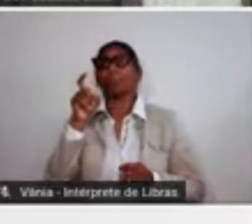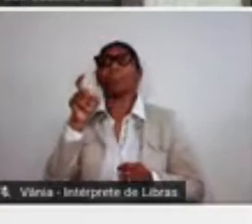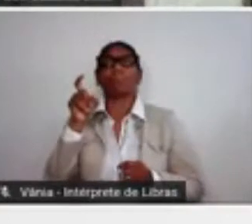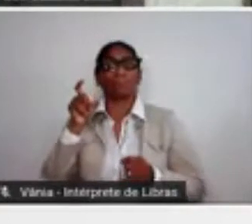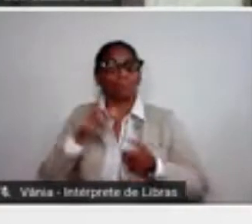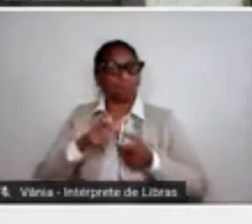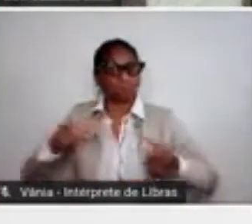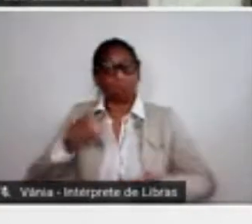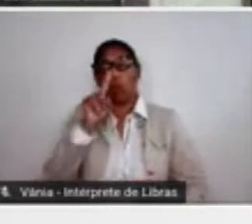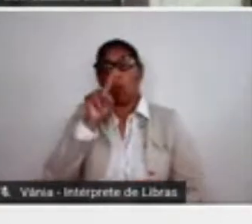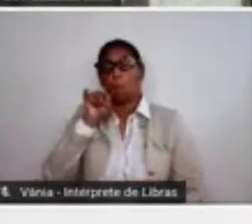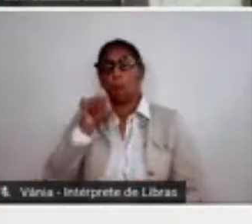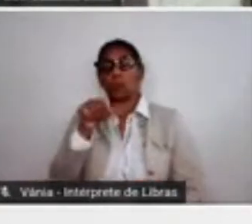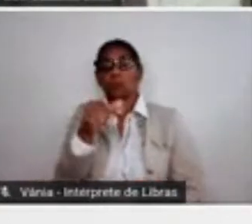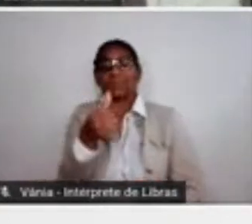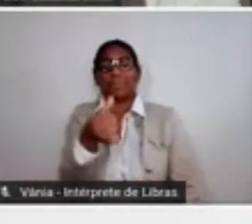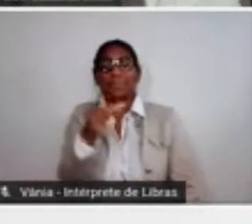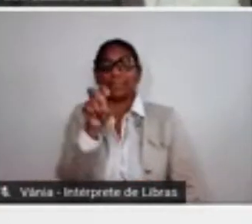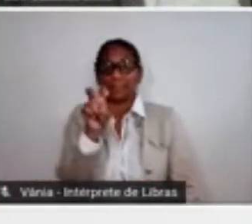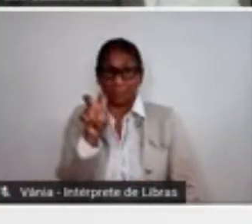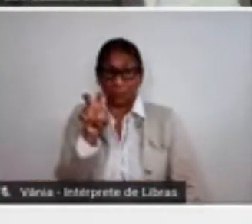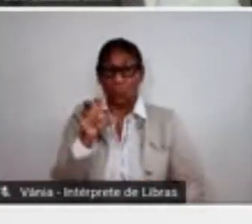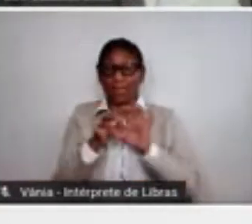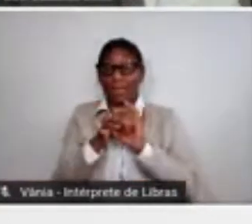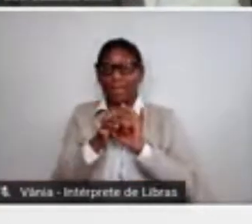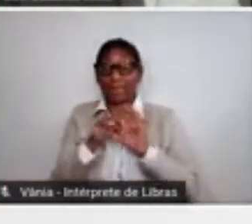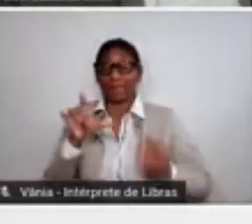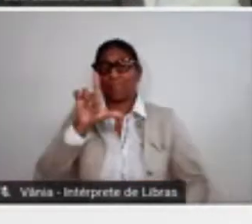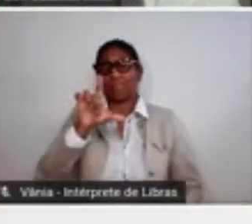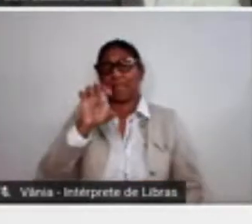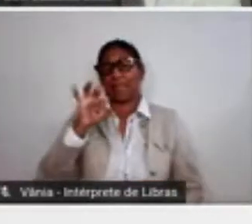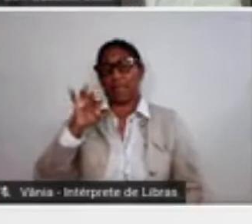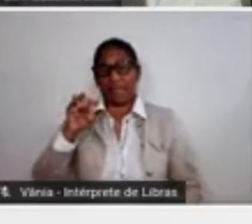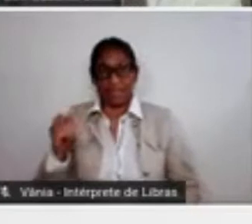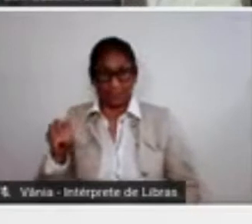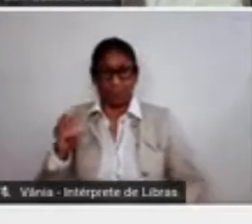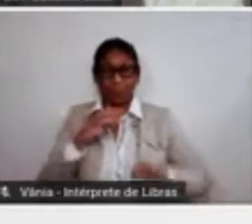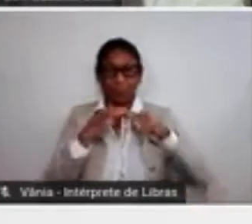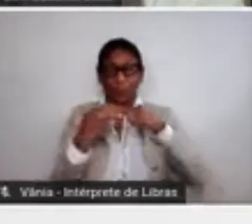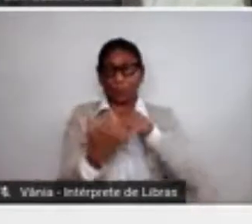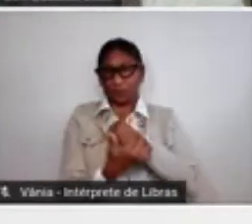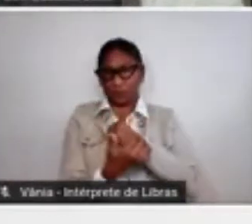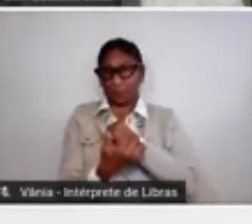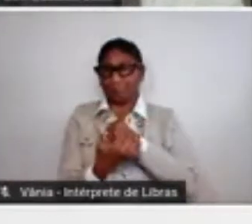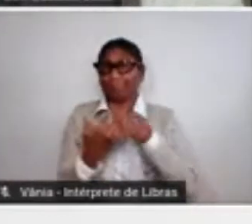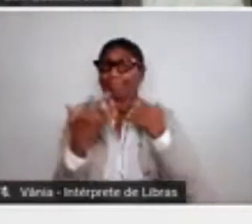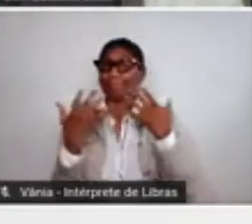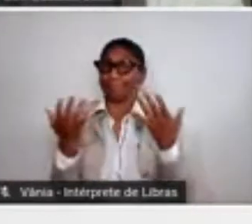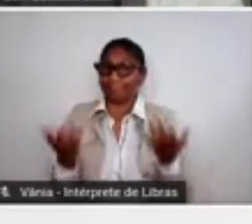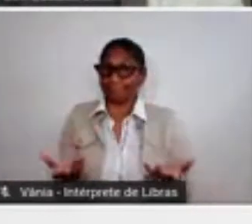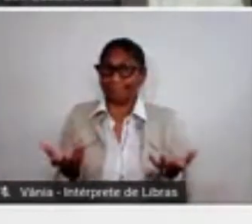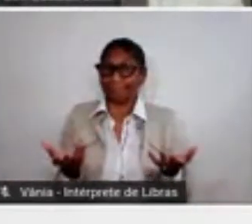de 1,65 leitos livres para cada leito ocupado por paciente COVID. Então, de fato,